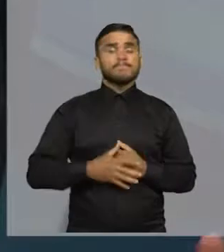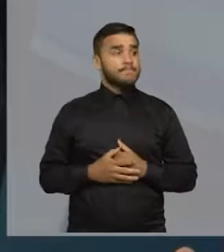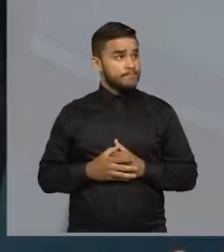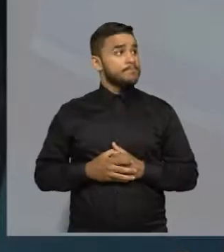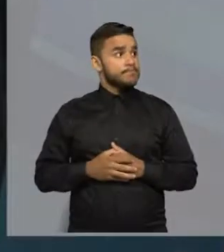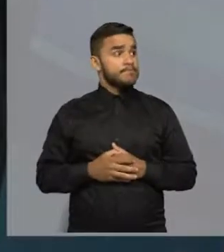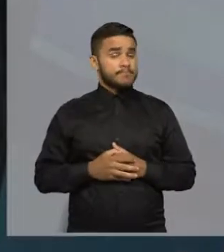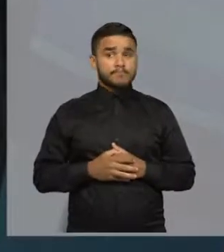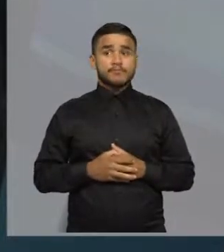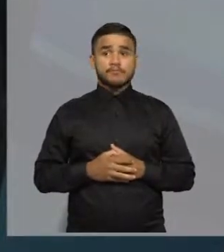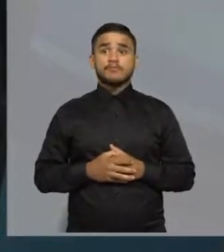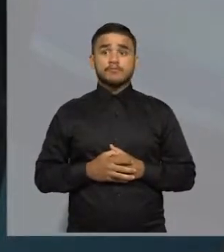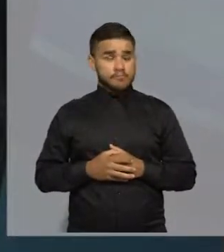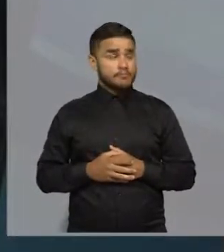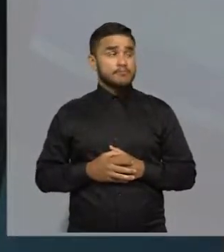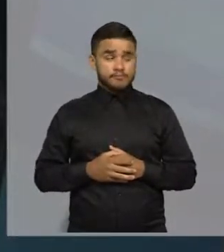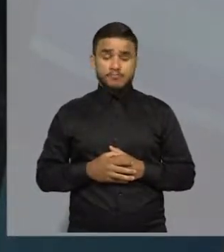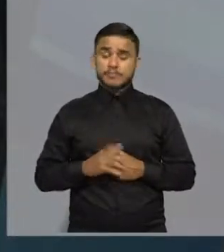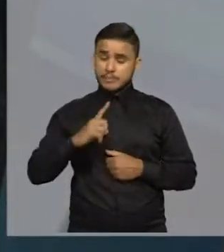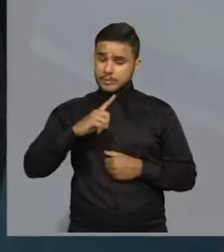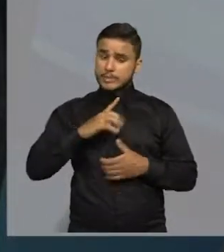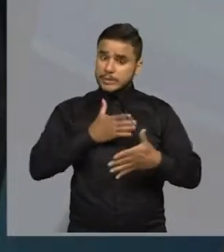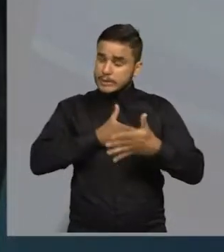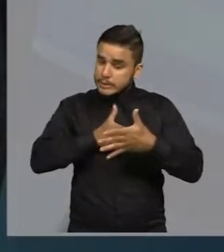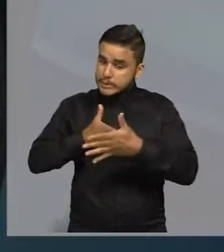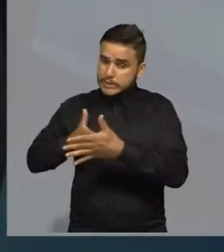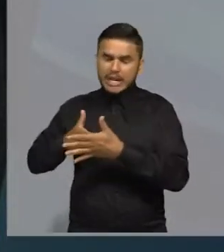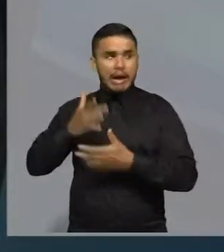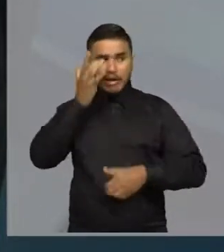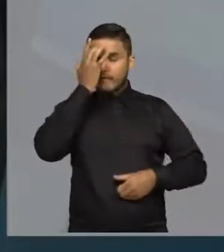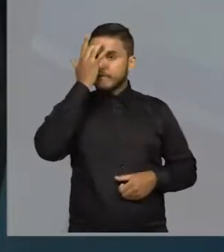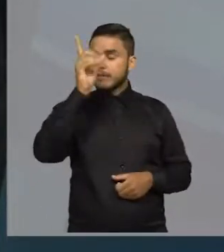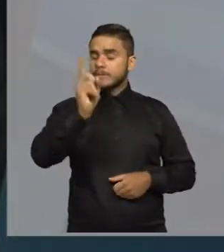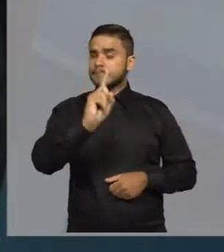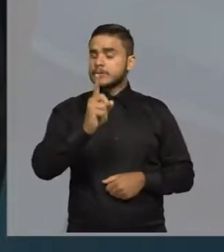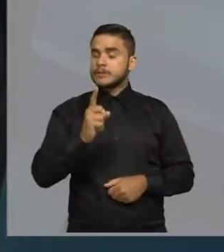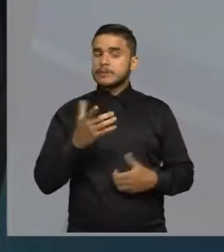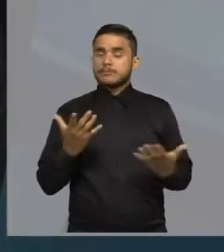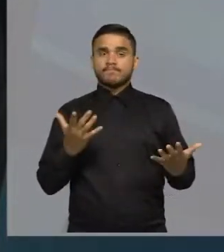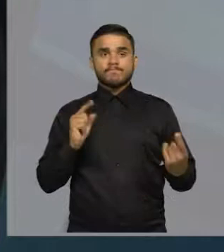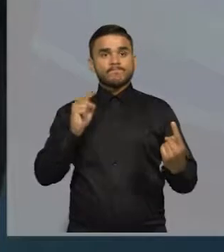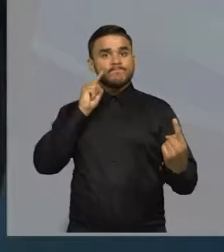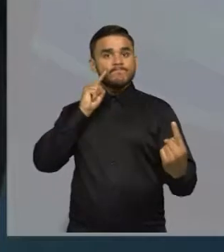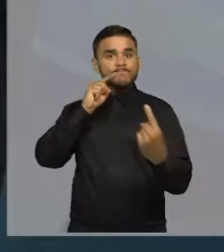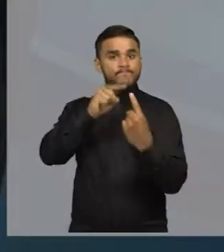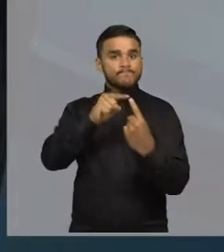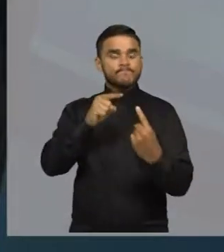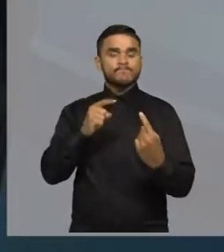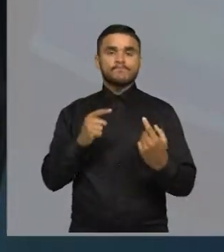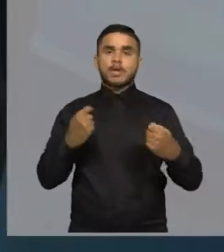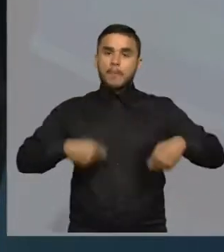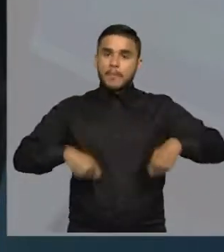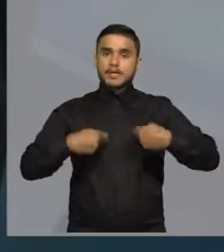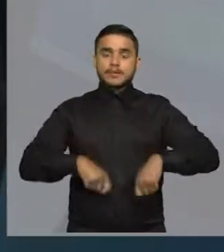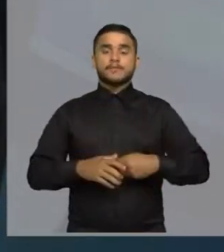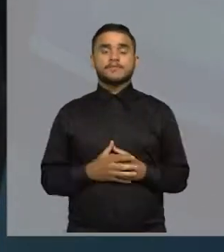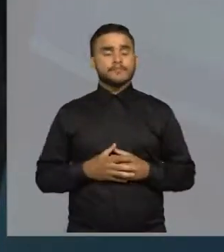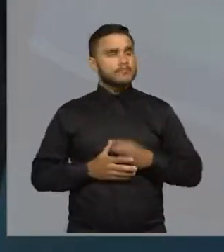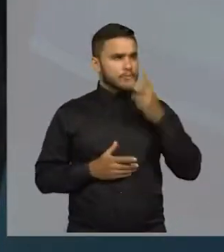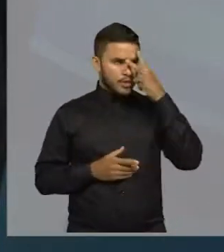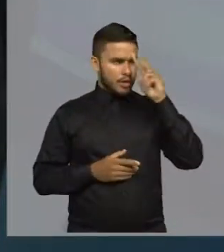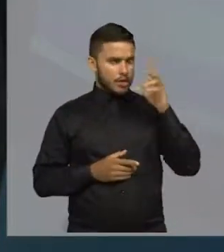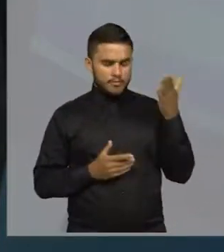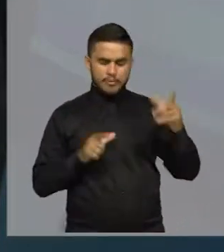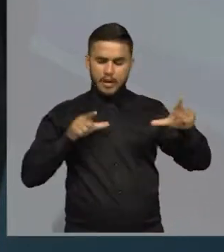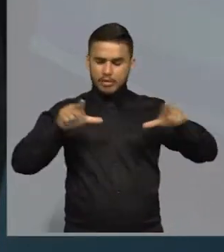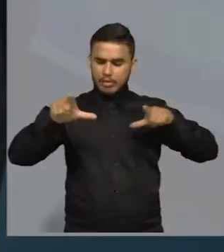você fala no dia seguinte, tem uma pedreira, porque, inclusive, alguns objetivos são difíceis de conciliar e ambos são necessários. Você